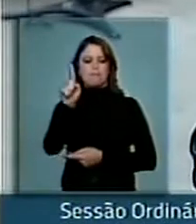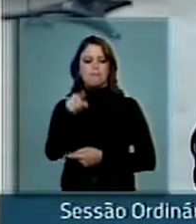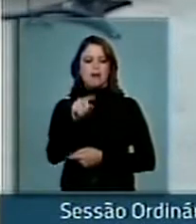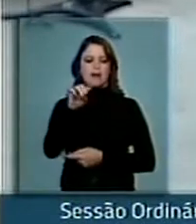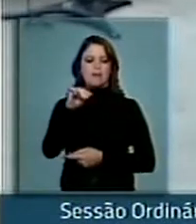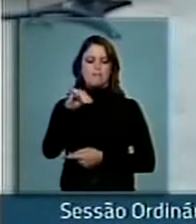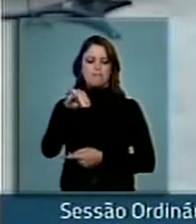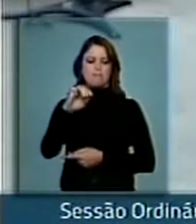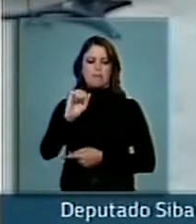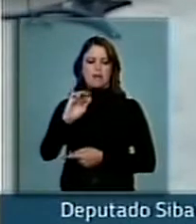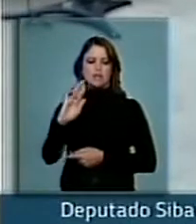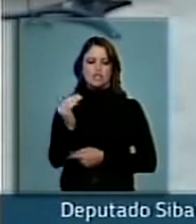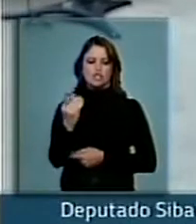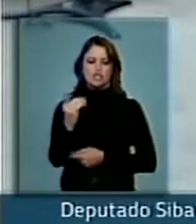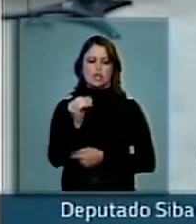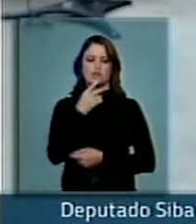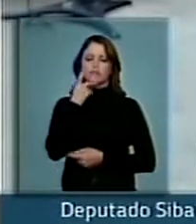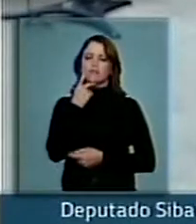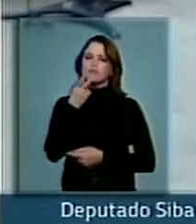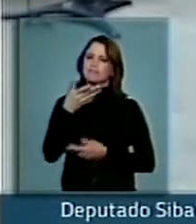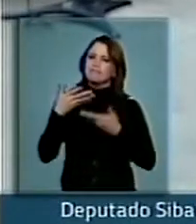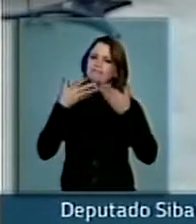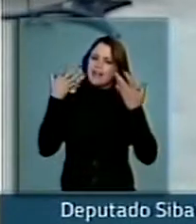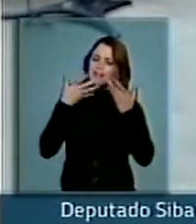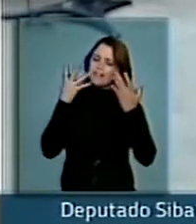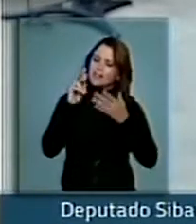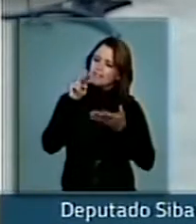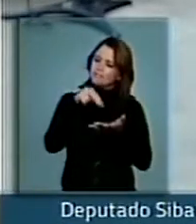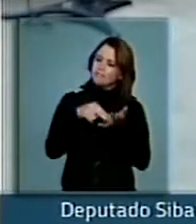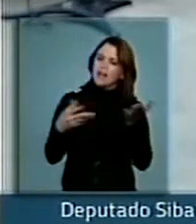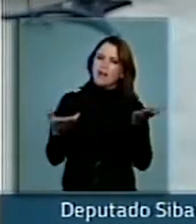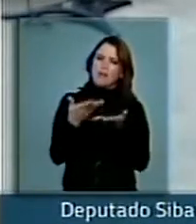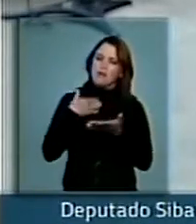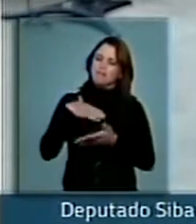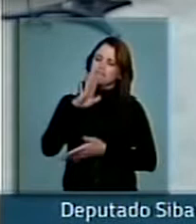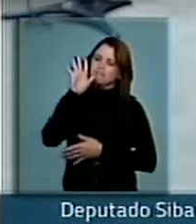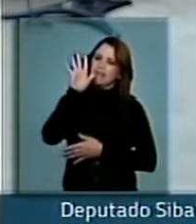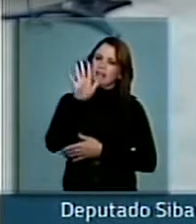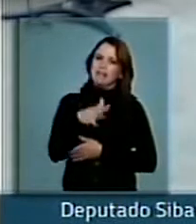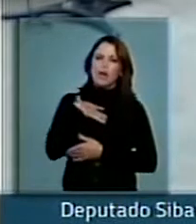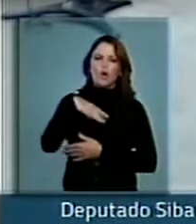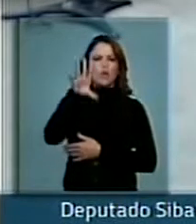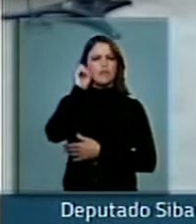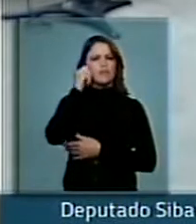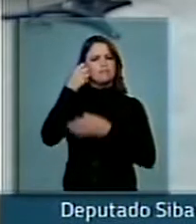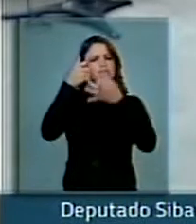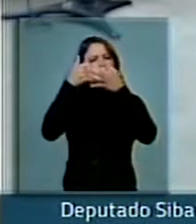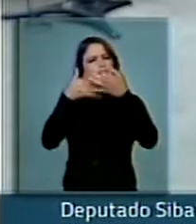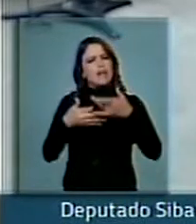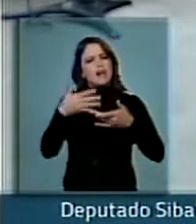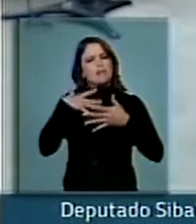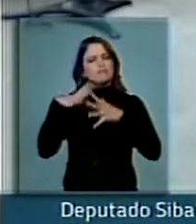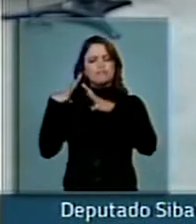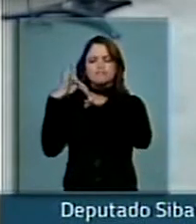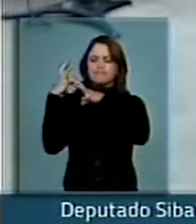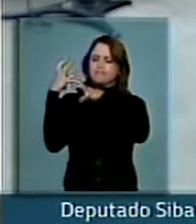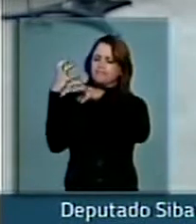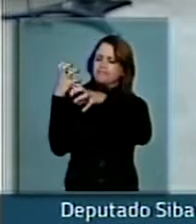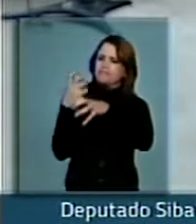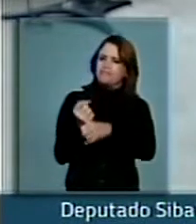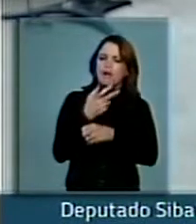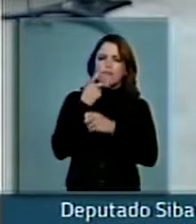quero também dizer da alegria que estou nessa tarde, ouvindo Vossa Excelência, a retrospectiva que é feita,